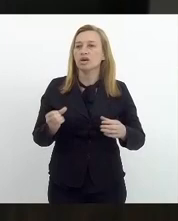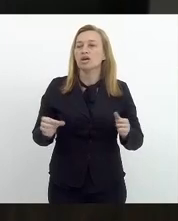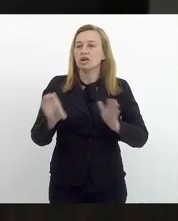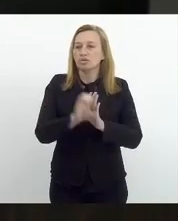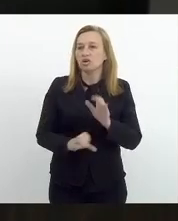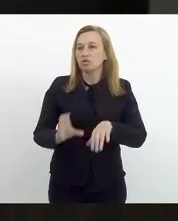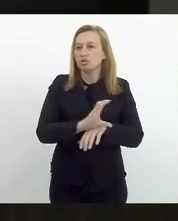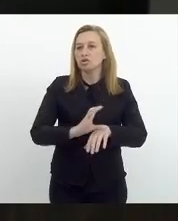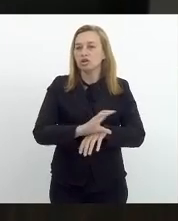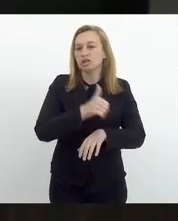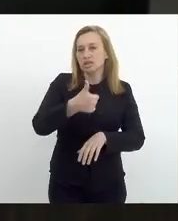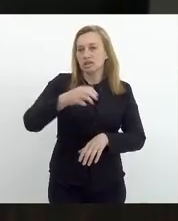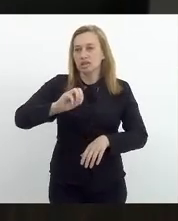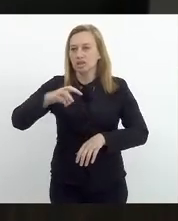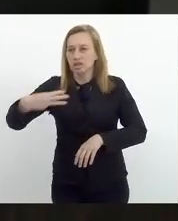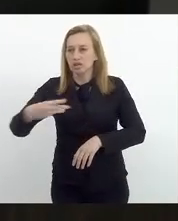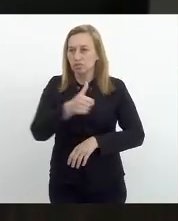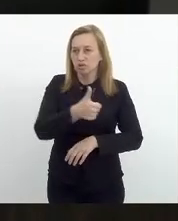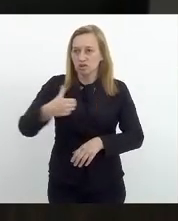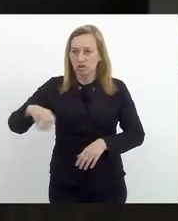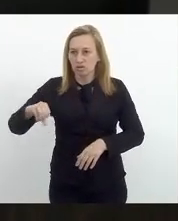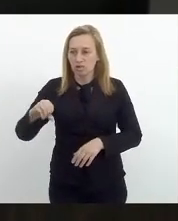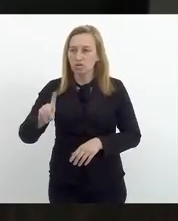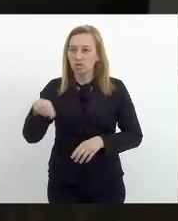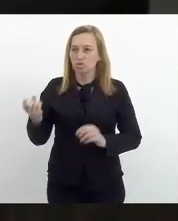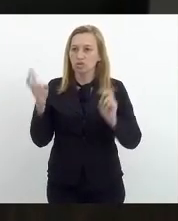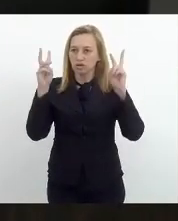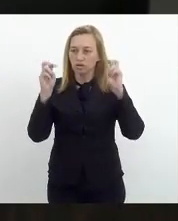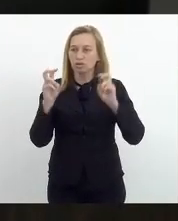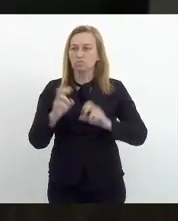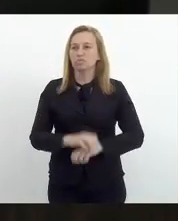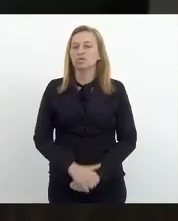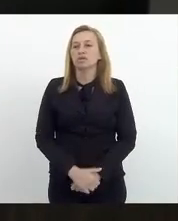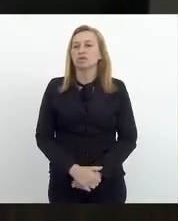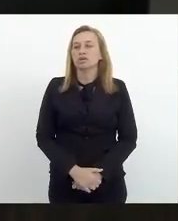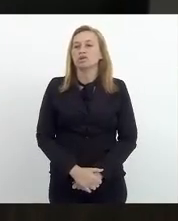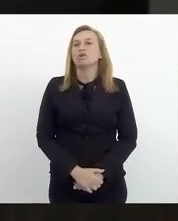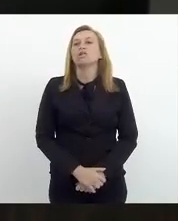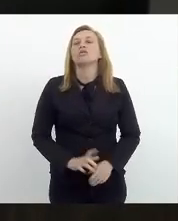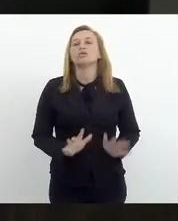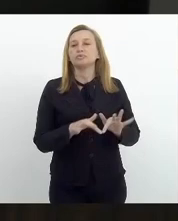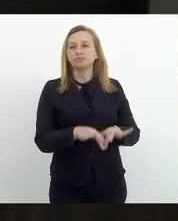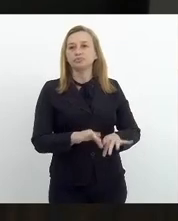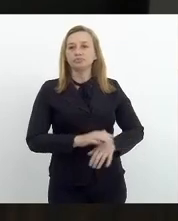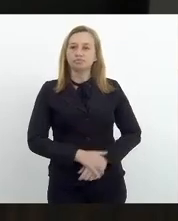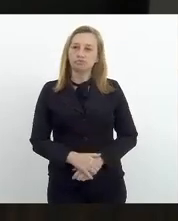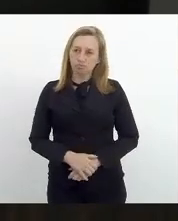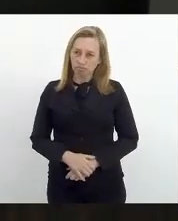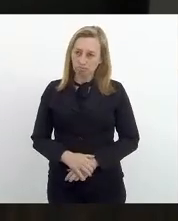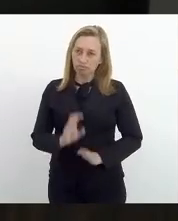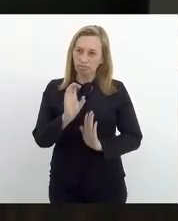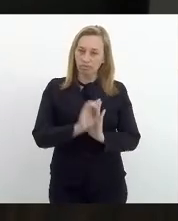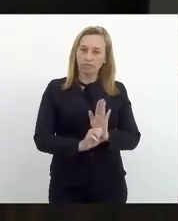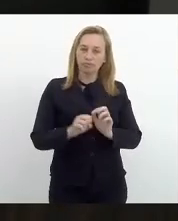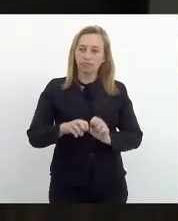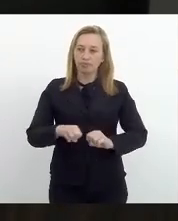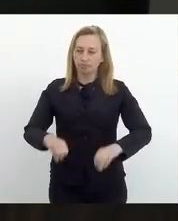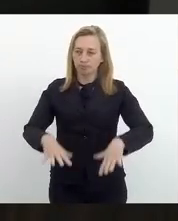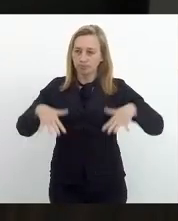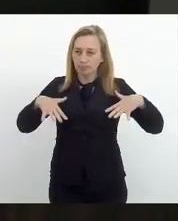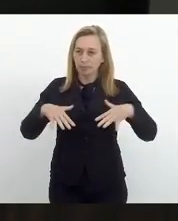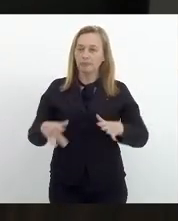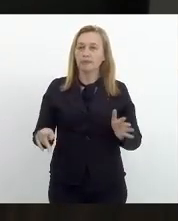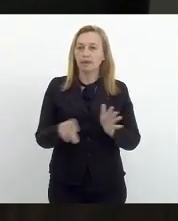Federal nº 103 de 2019 e dá outras providências e por fim as emendas de plenário o projeto